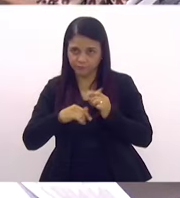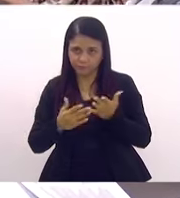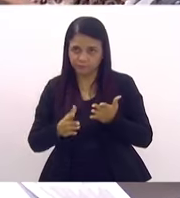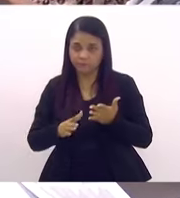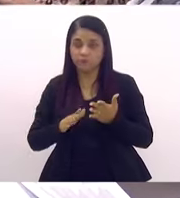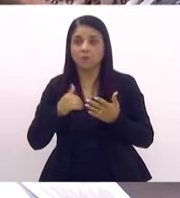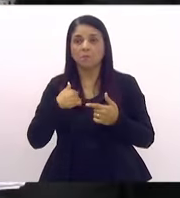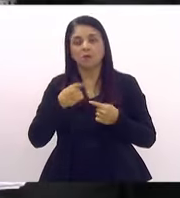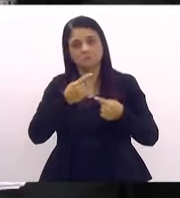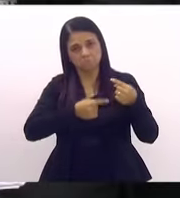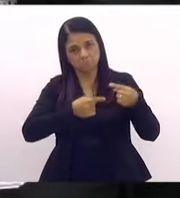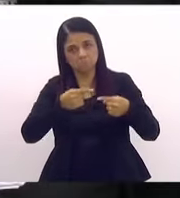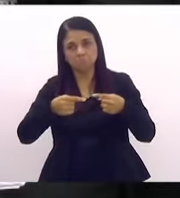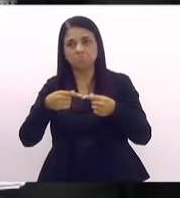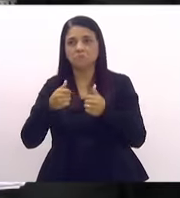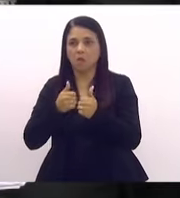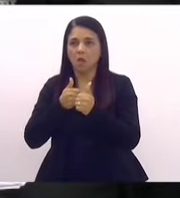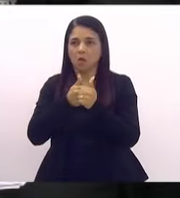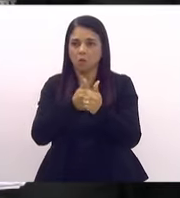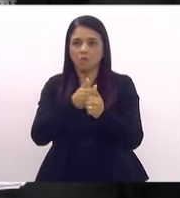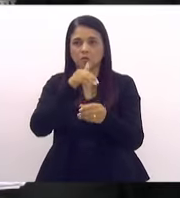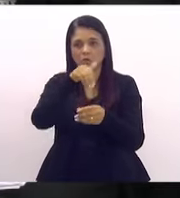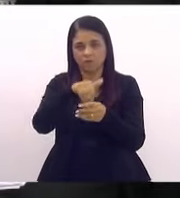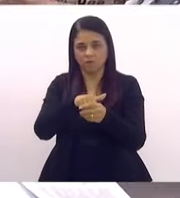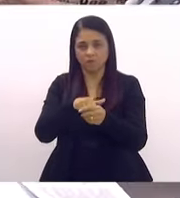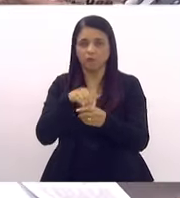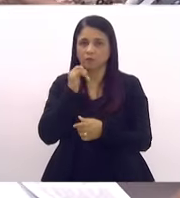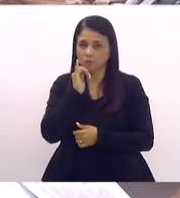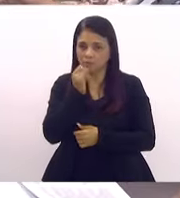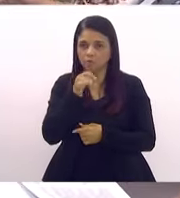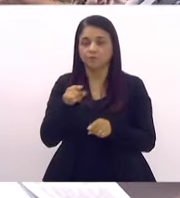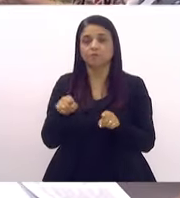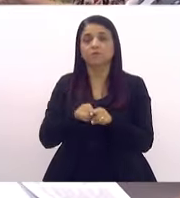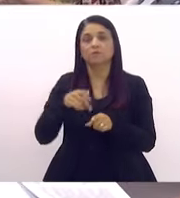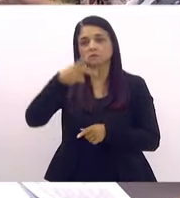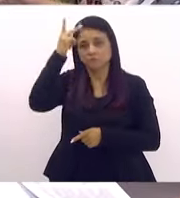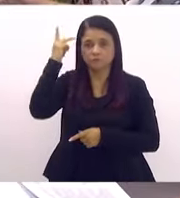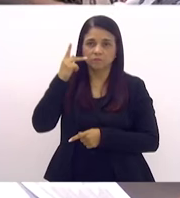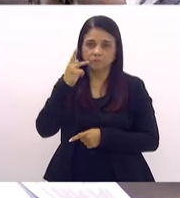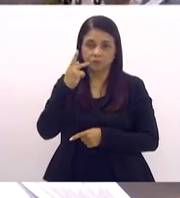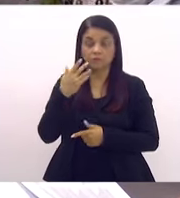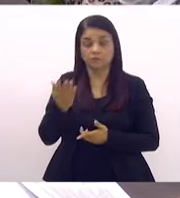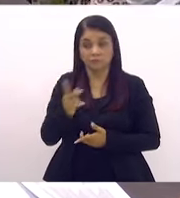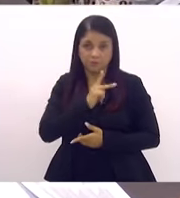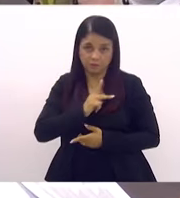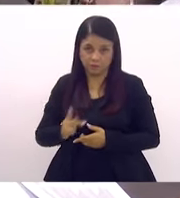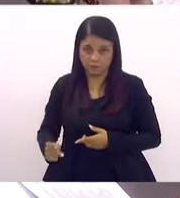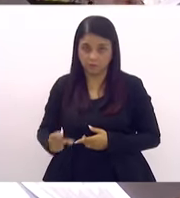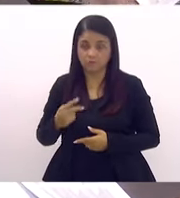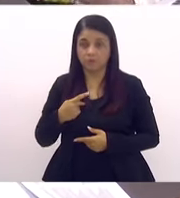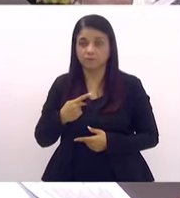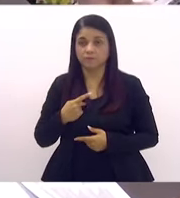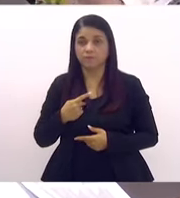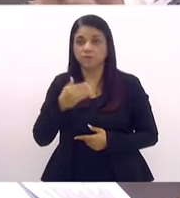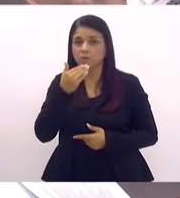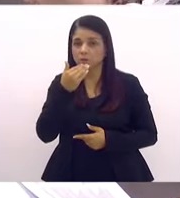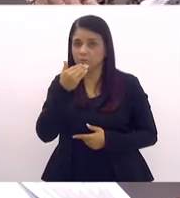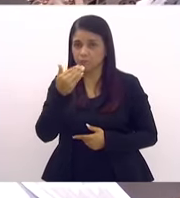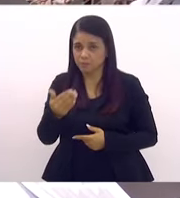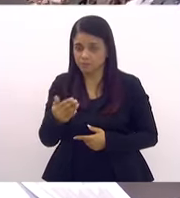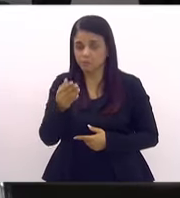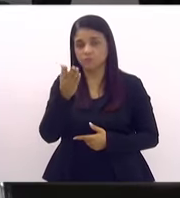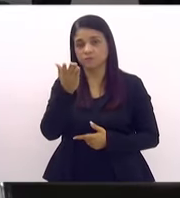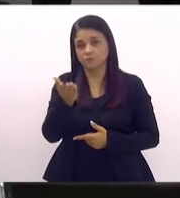fruto de um debate aqui, acompanho o voto do relator. Deputado Luiz Paulo. Senhor presidente, solicitando a